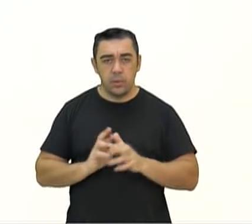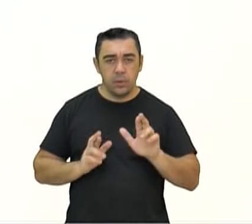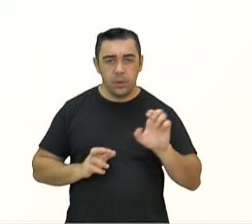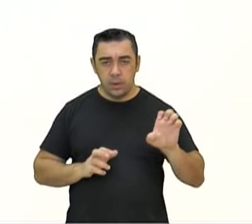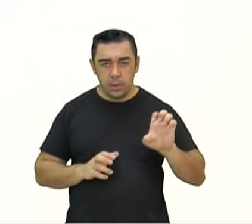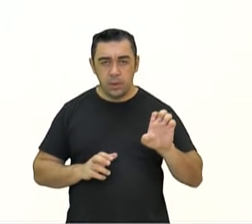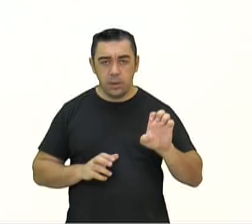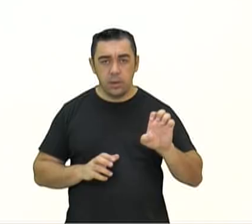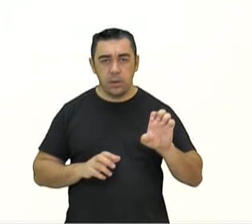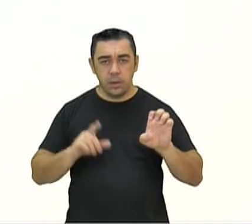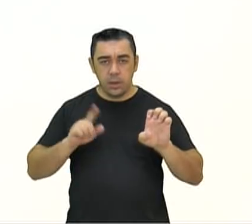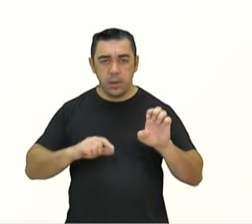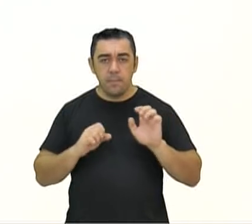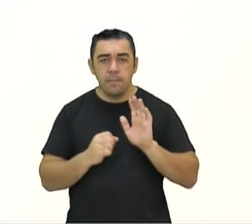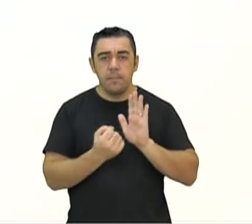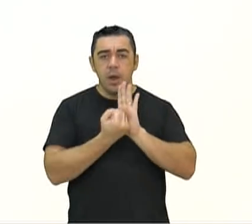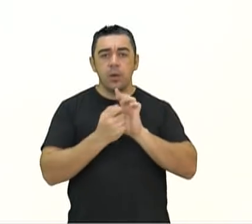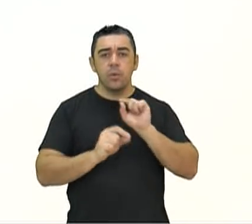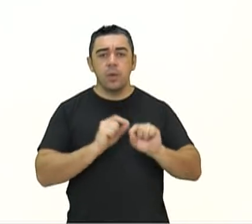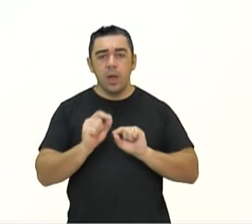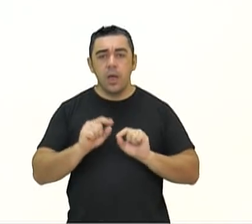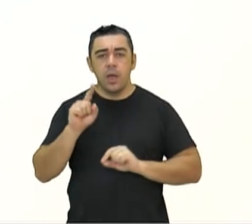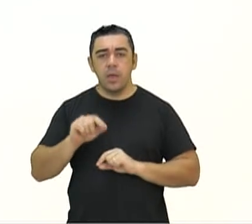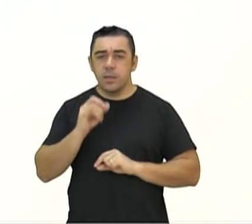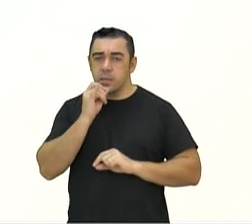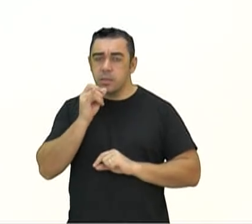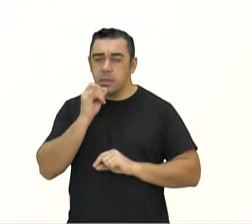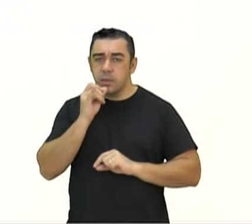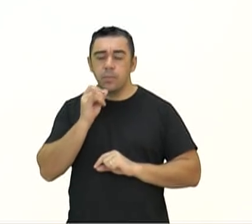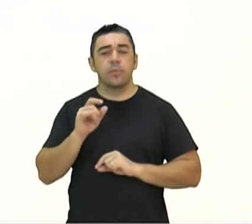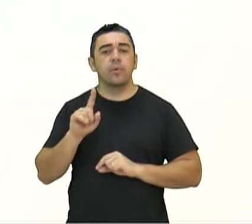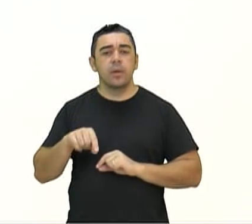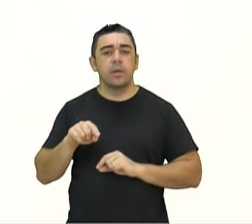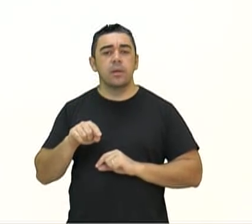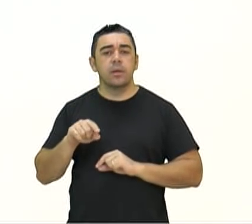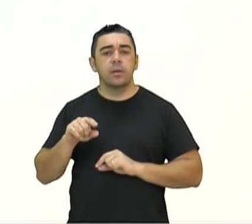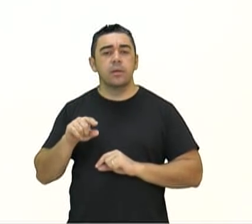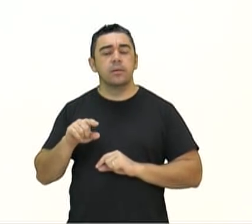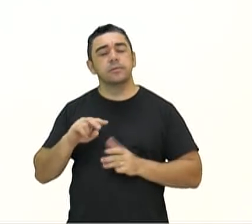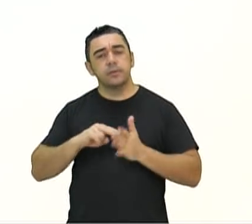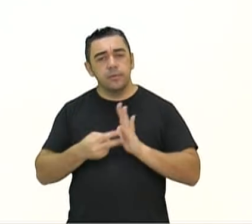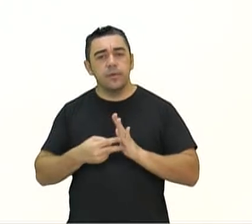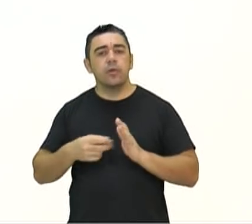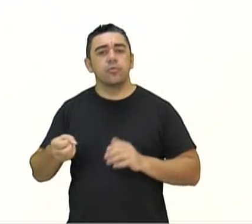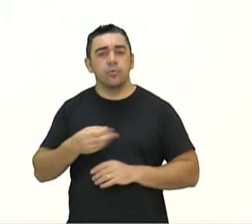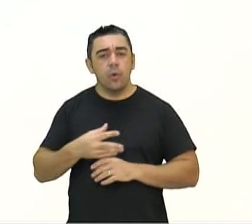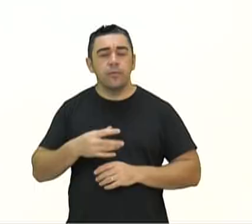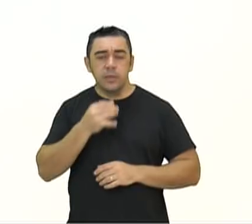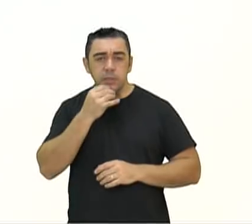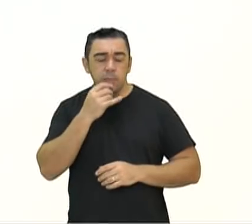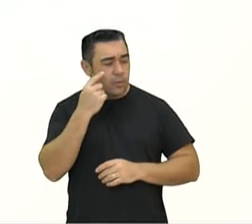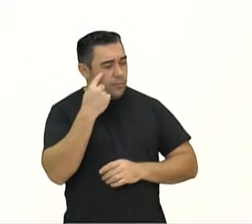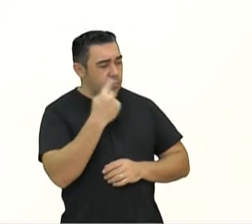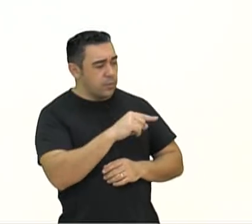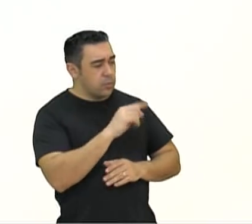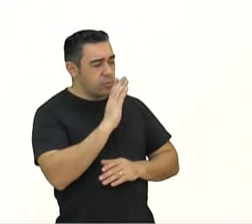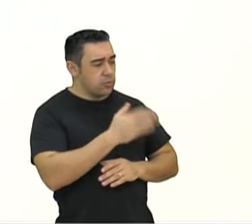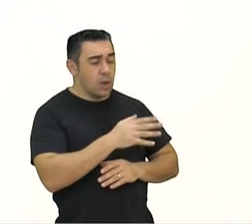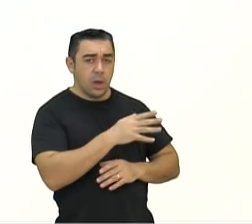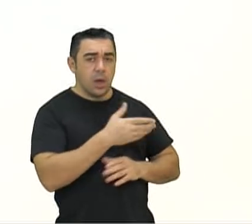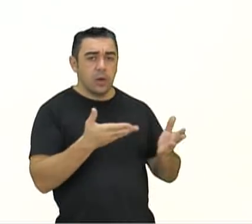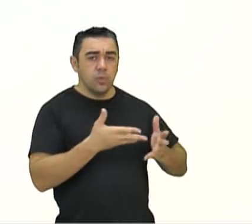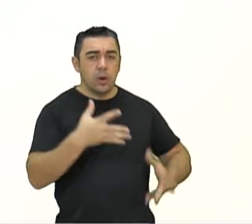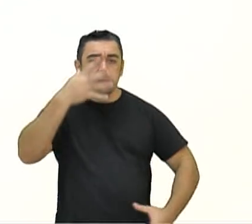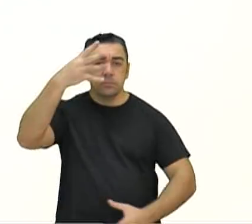signum, marca, sinal, significa a ideia de ressignificar uma ideia pré-existente, né? Então,